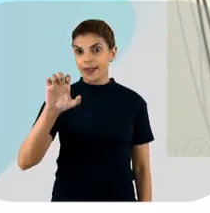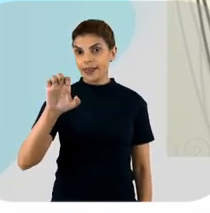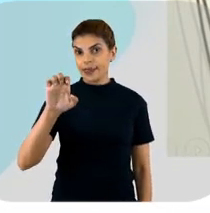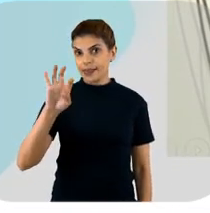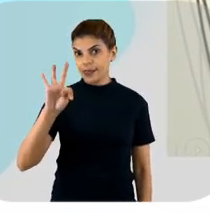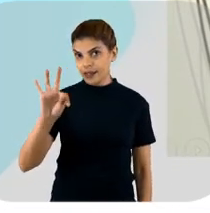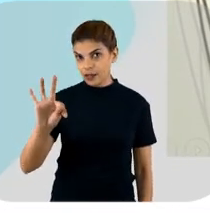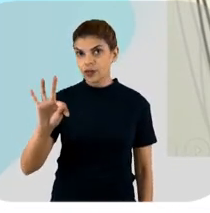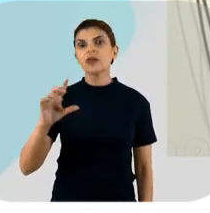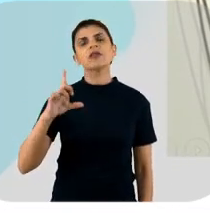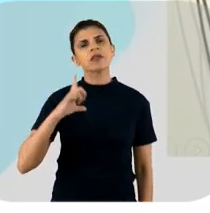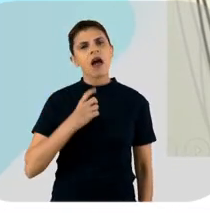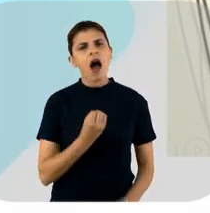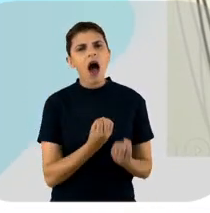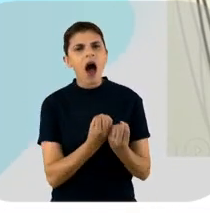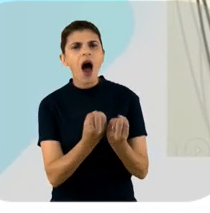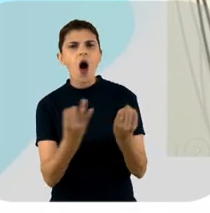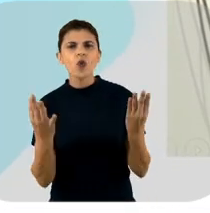tem algumas